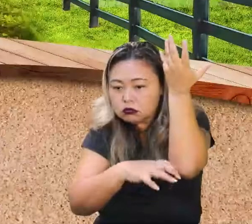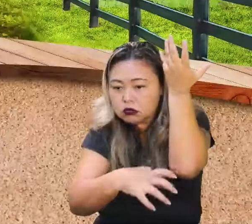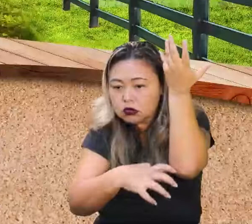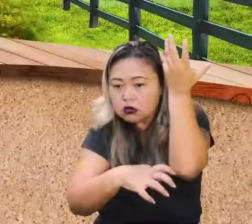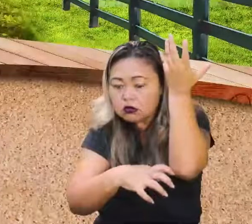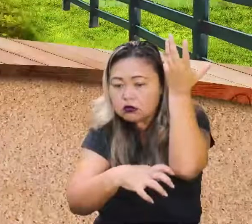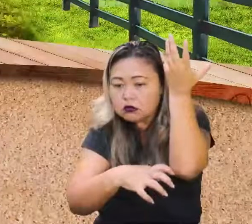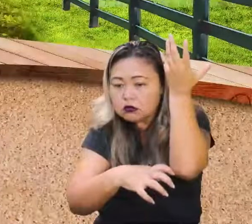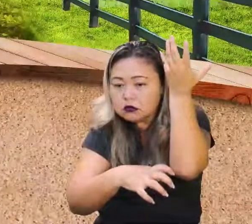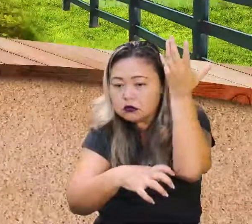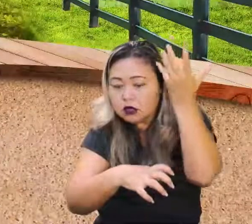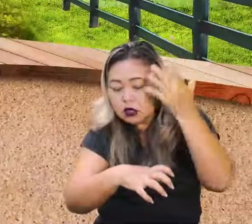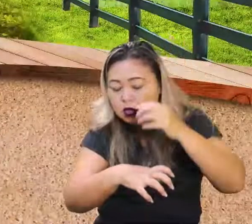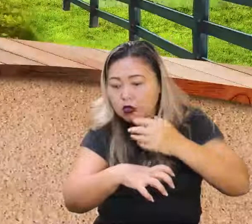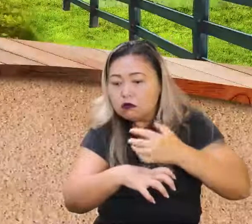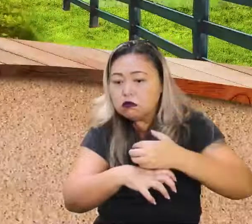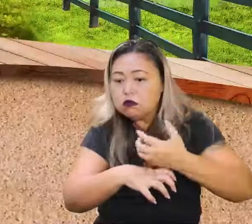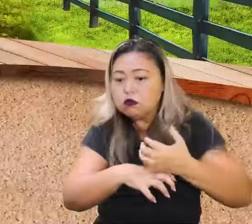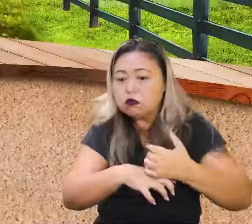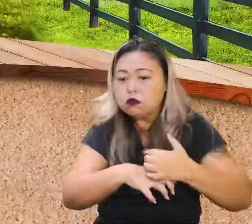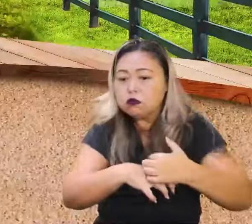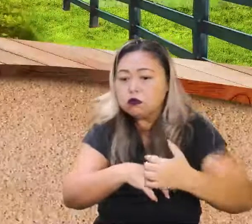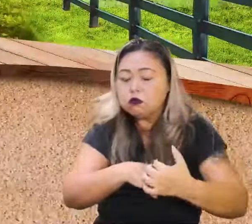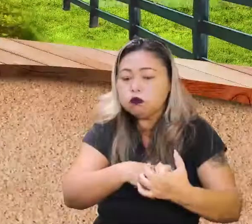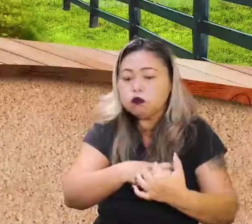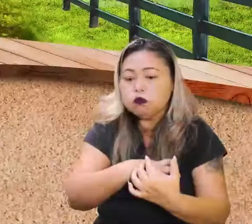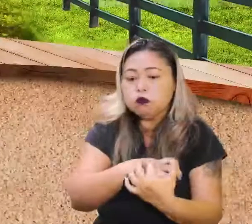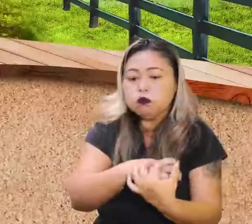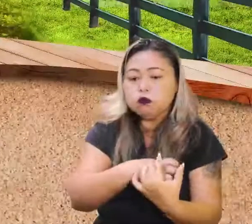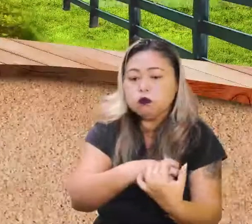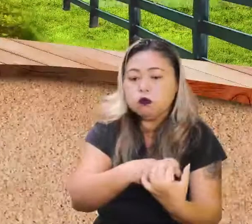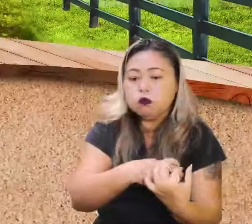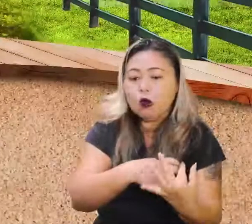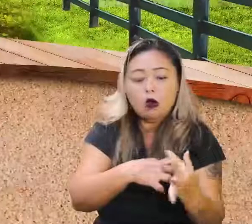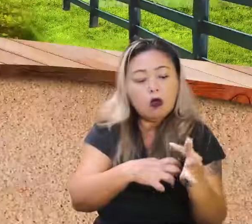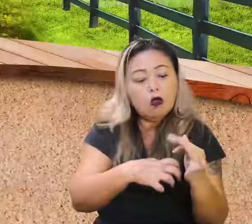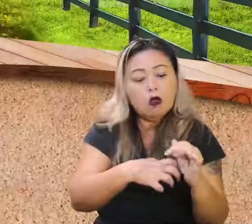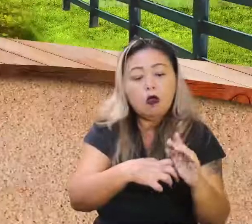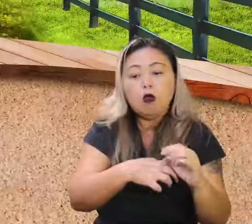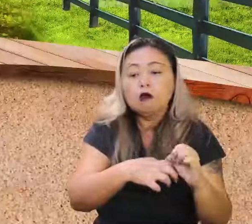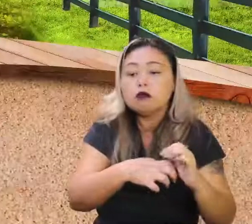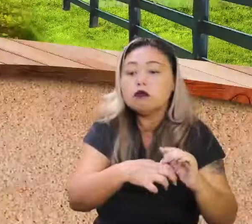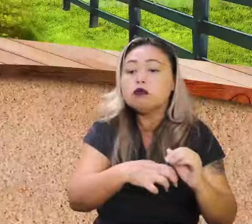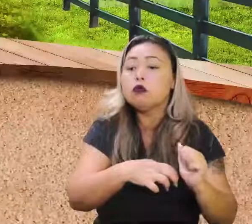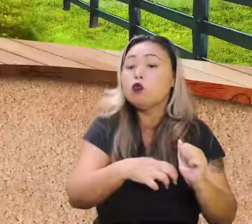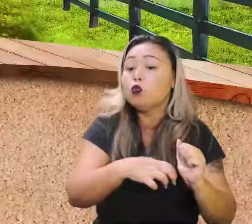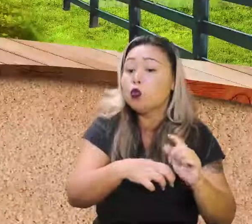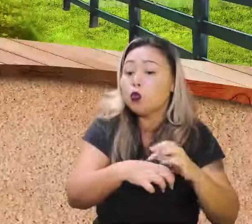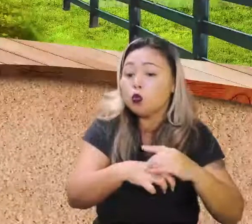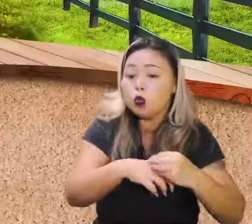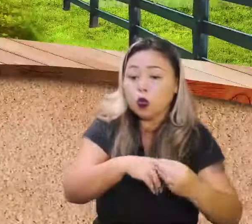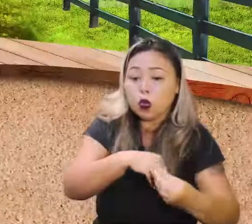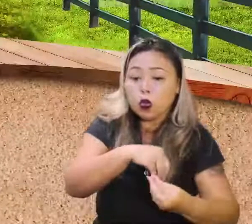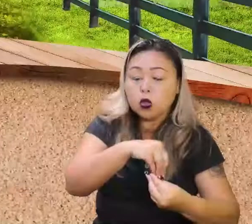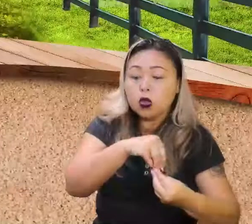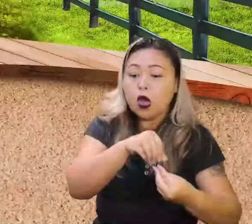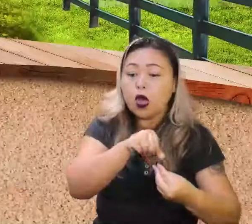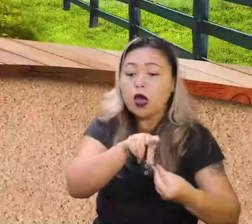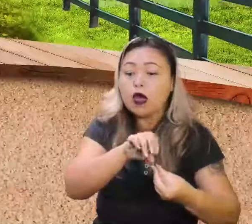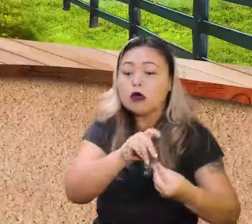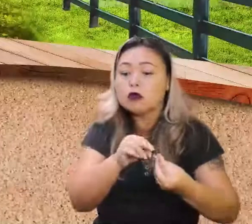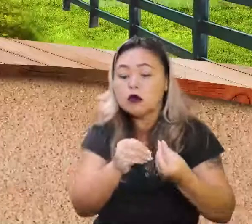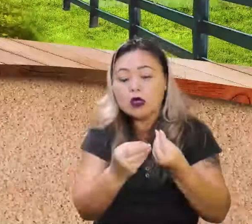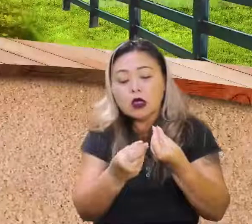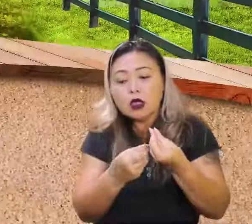capa. E aí fermenta, aí vem fungos, bactérias, artrópodes,